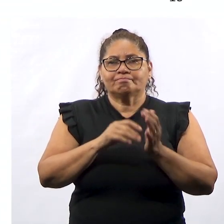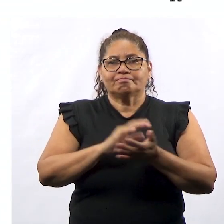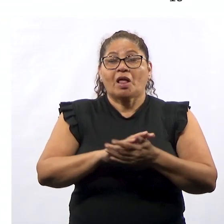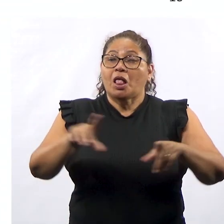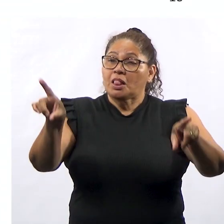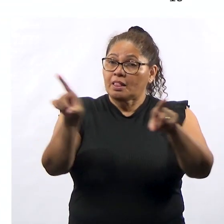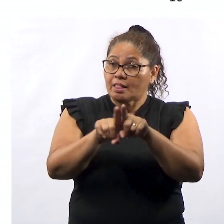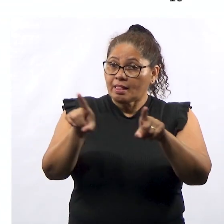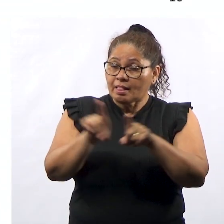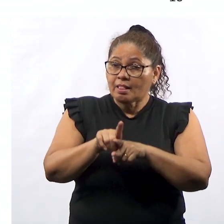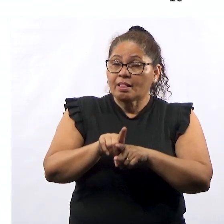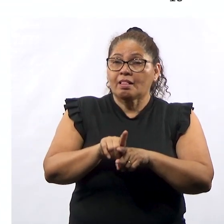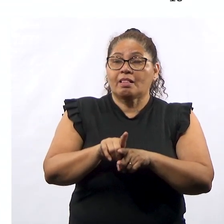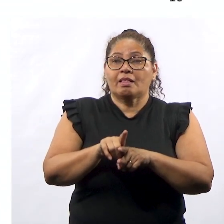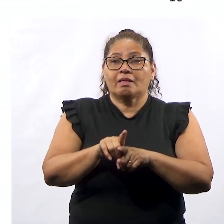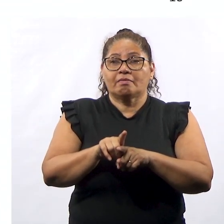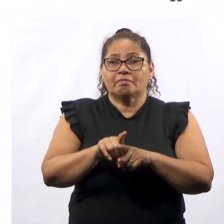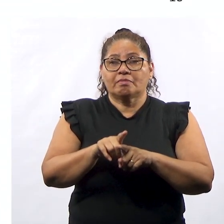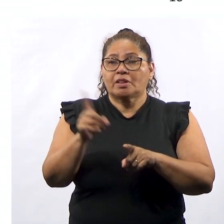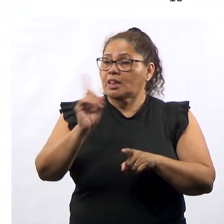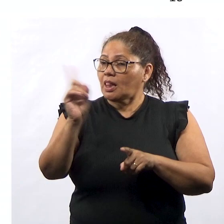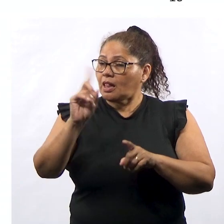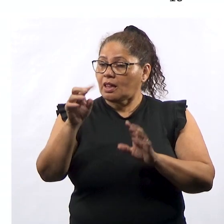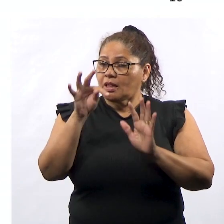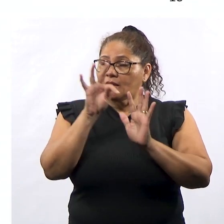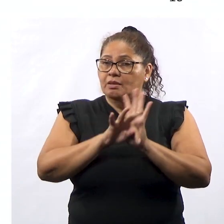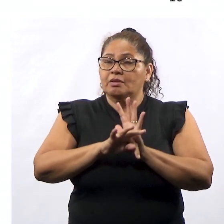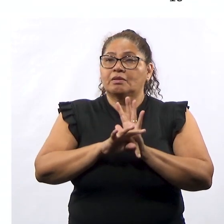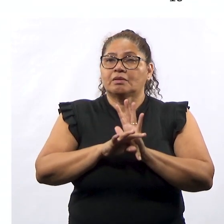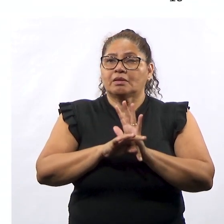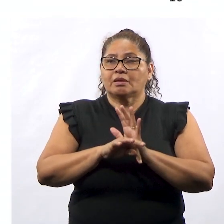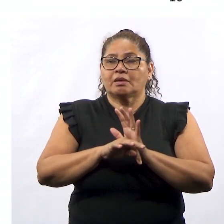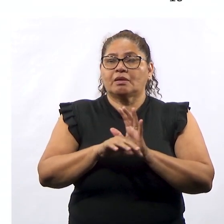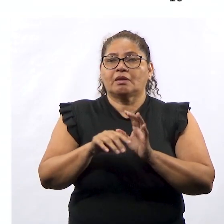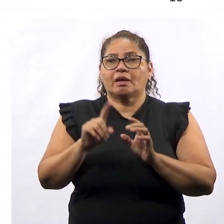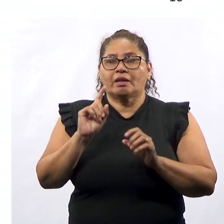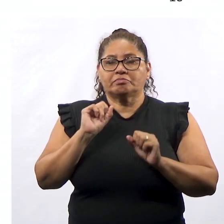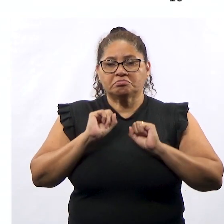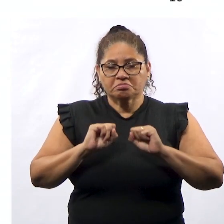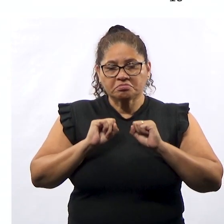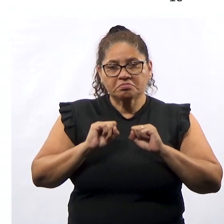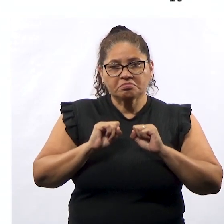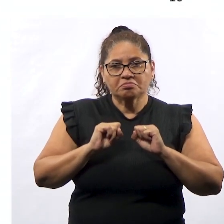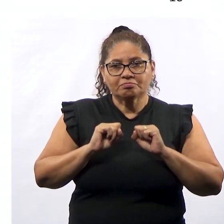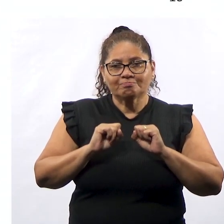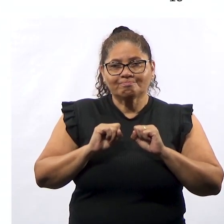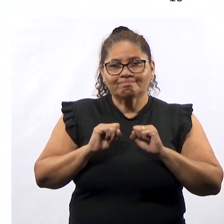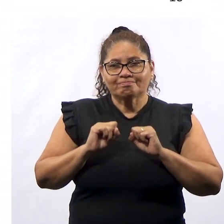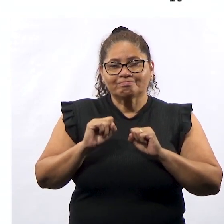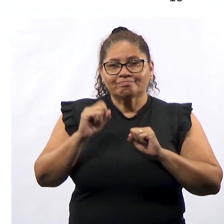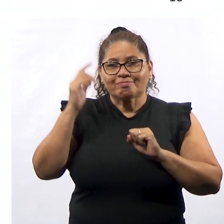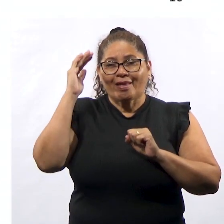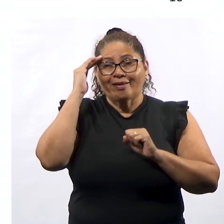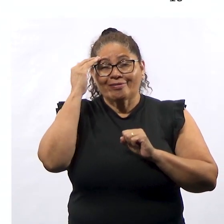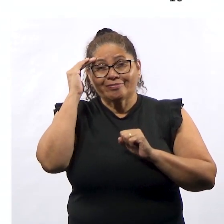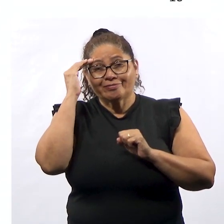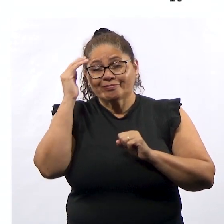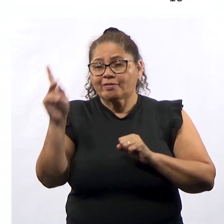currículo também, ele não é só um texto, ele é também um texto, mas ele deve ser interpretado